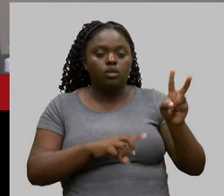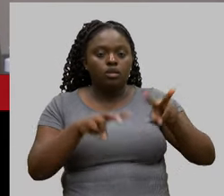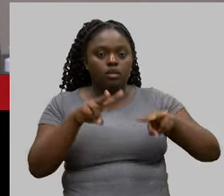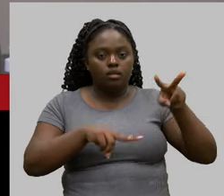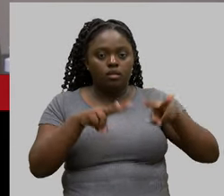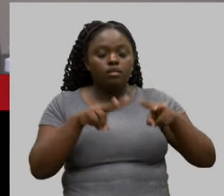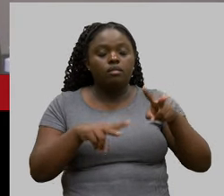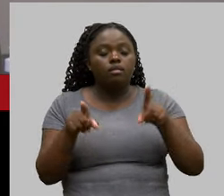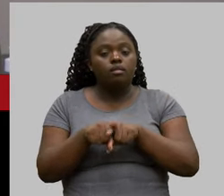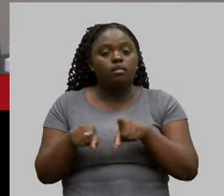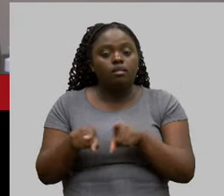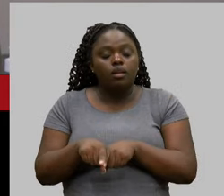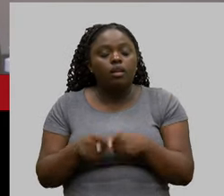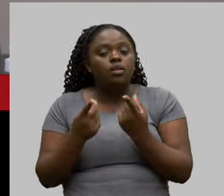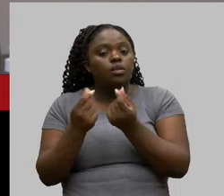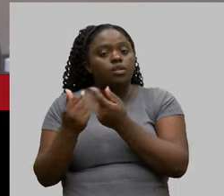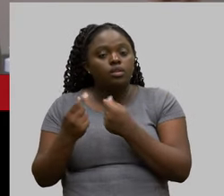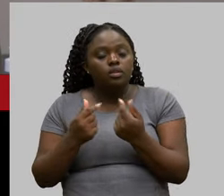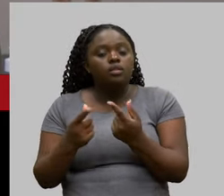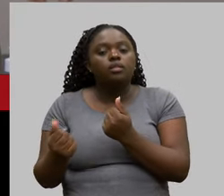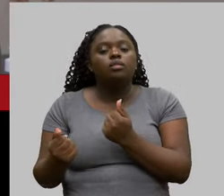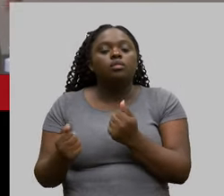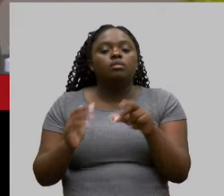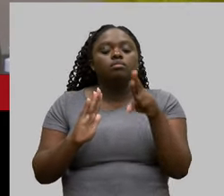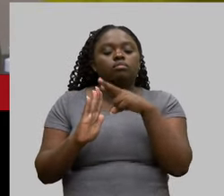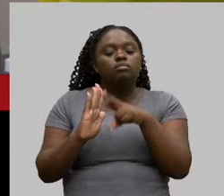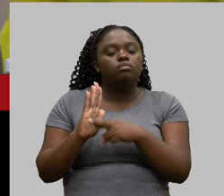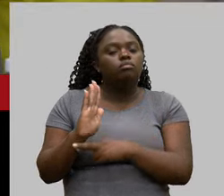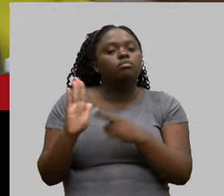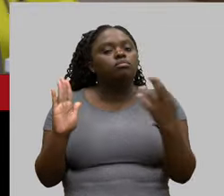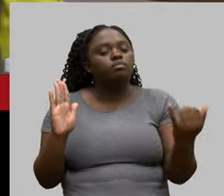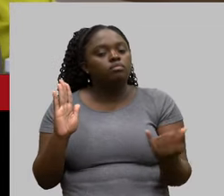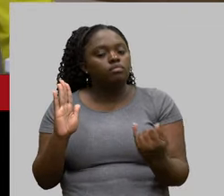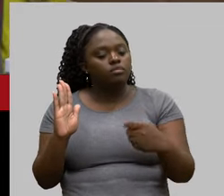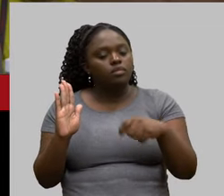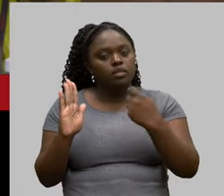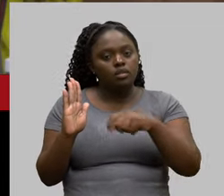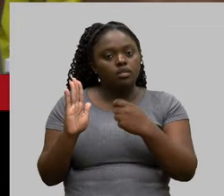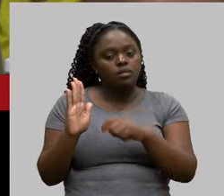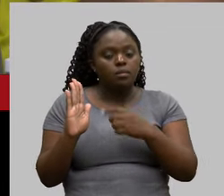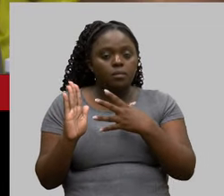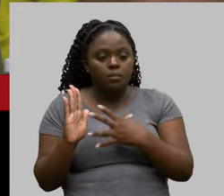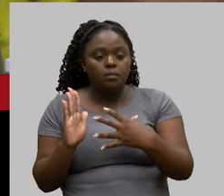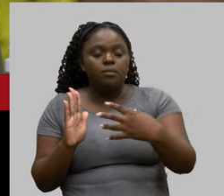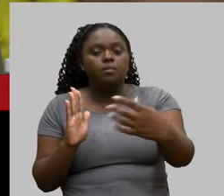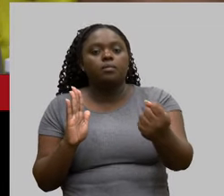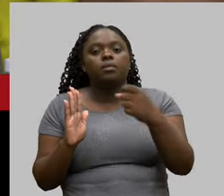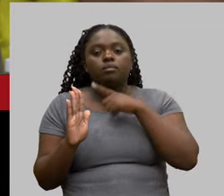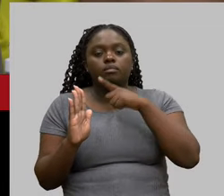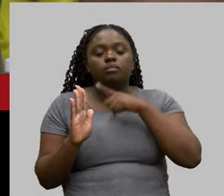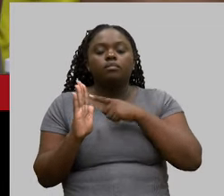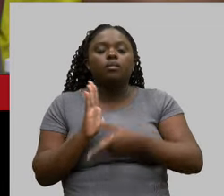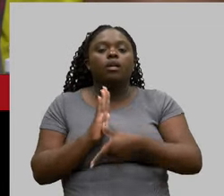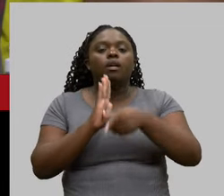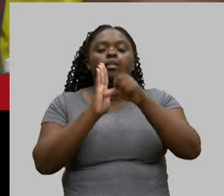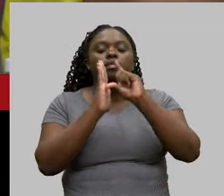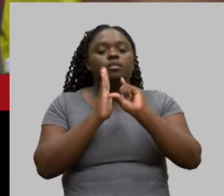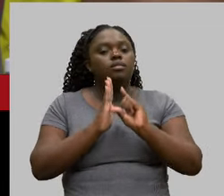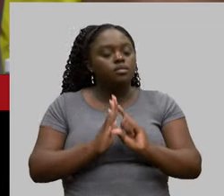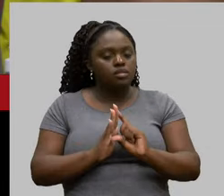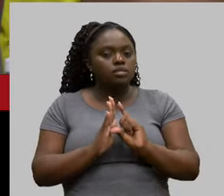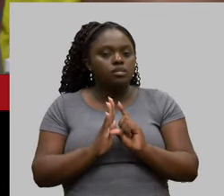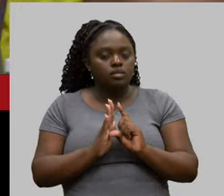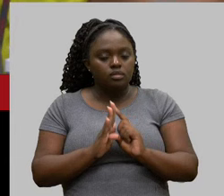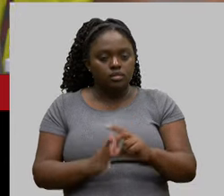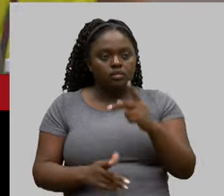daqueles benefícios cujos requisitos necessários a sua concessão foram implementados anteriormente a extinção do regime próprio de